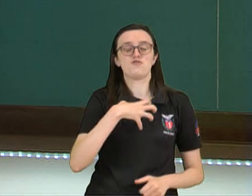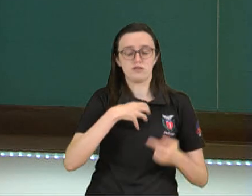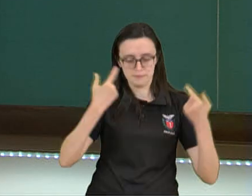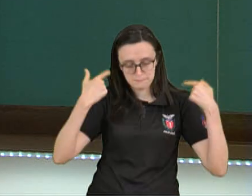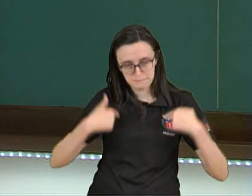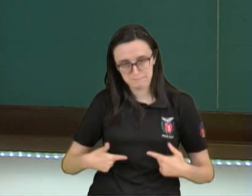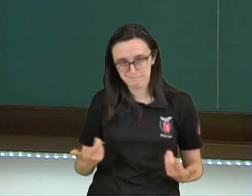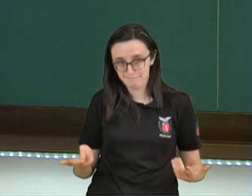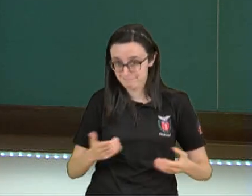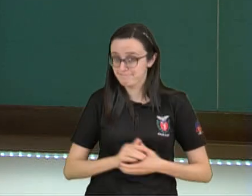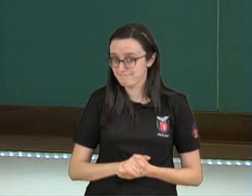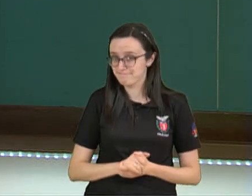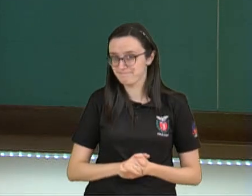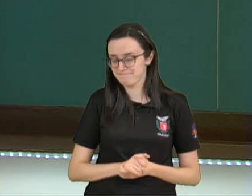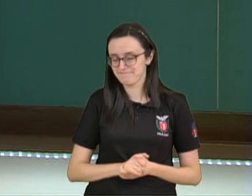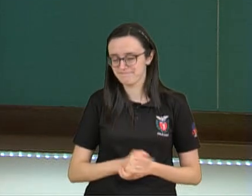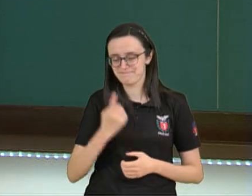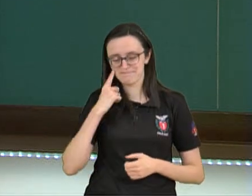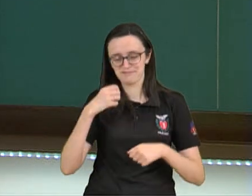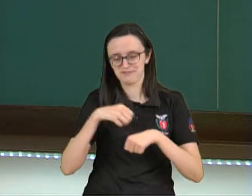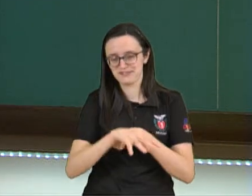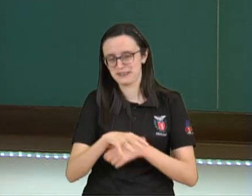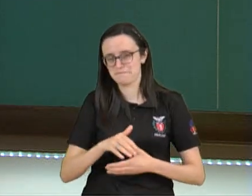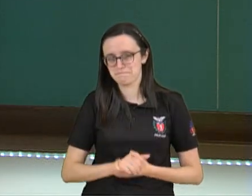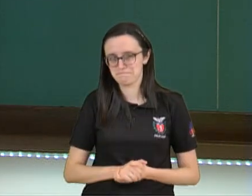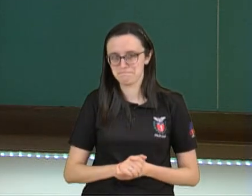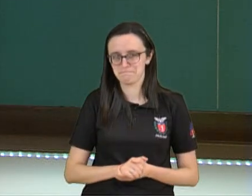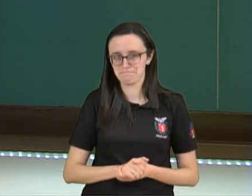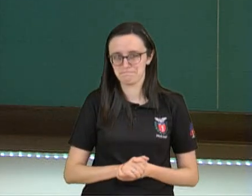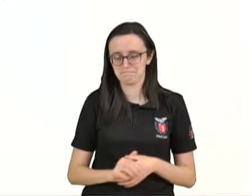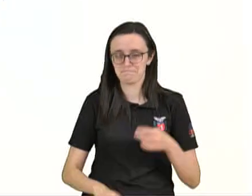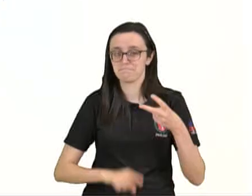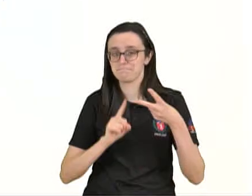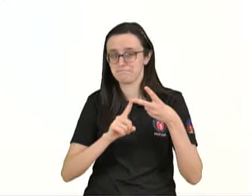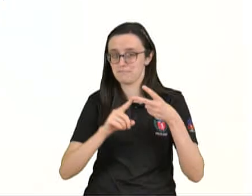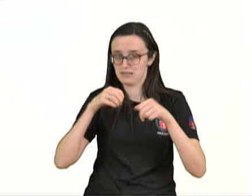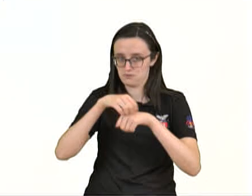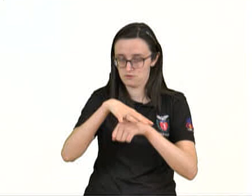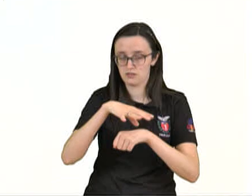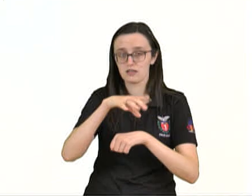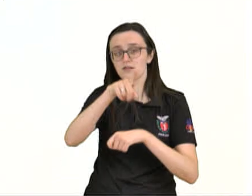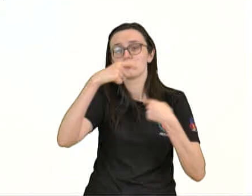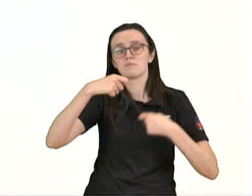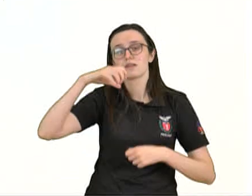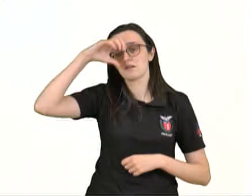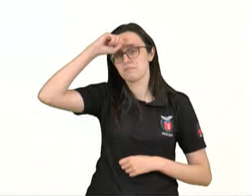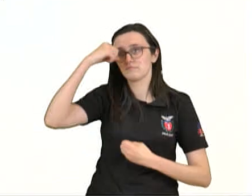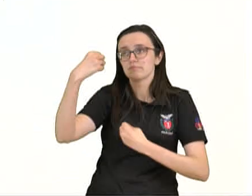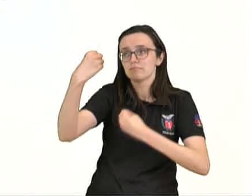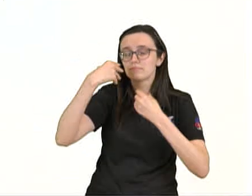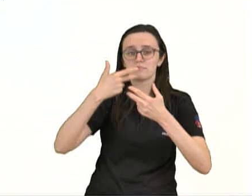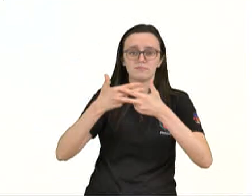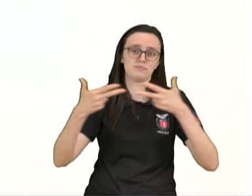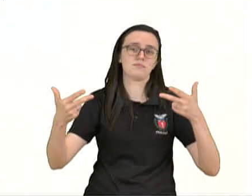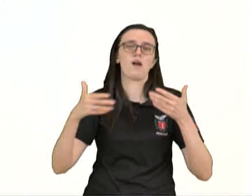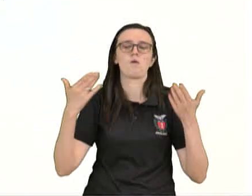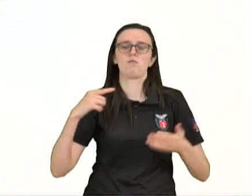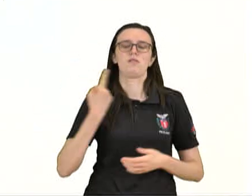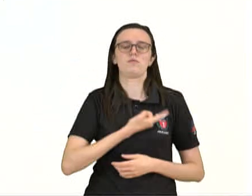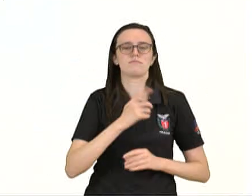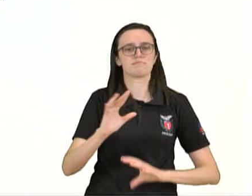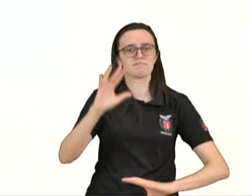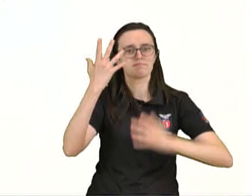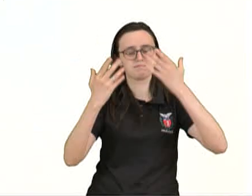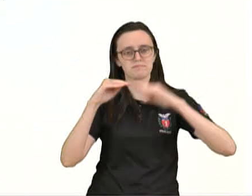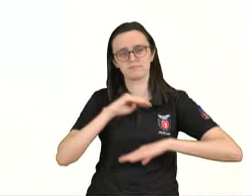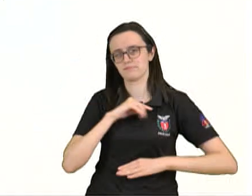ser. Olha a dica aí, ó. Uma segunda dica. Aprenda lições. Cada vez que passamos por situações da